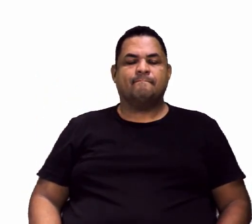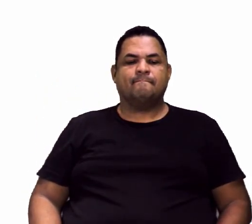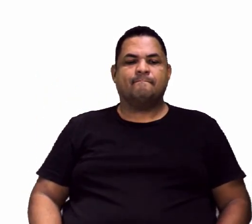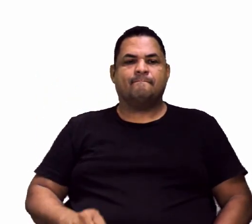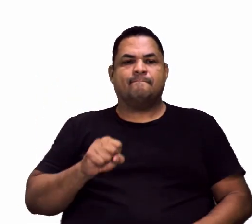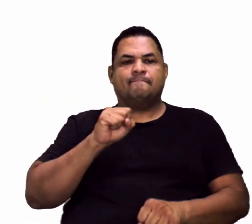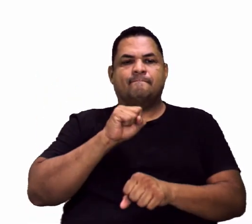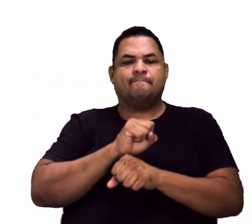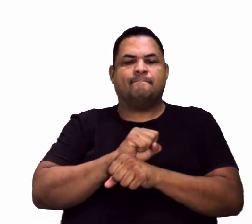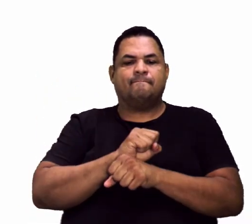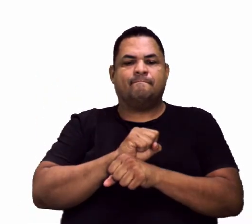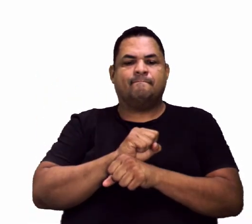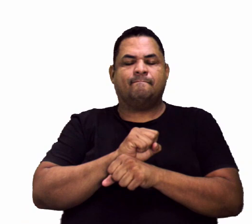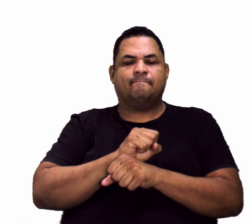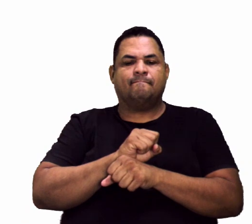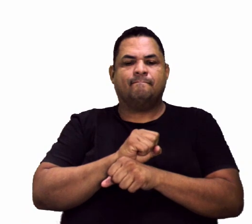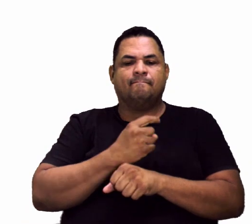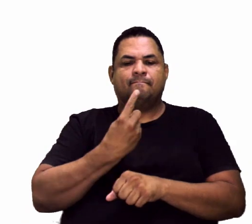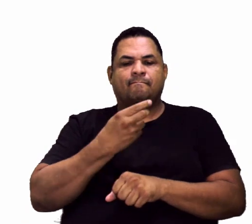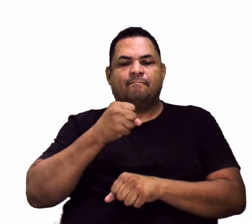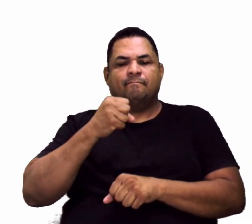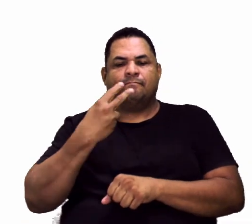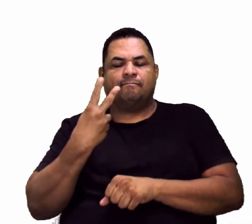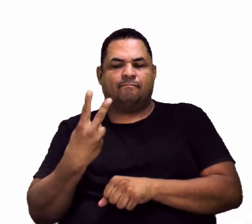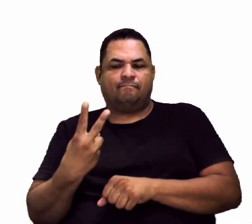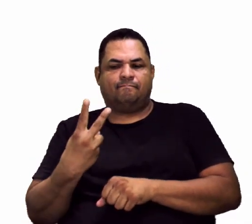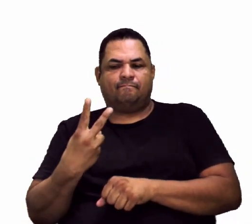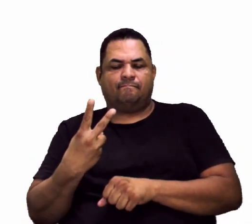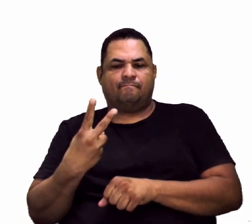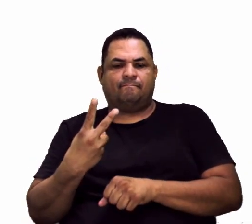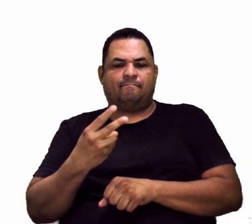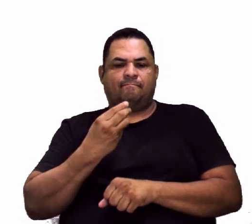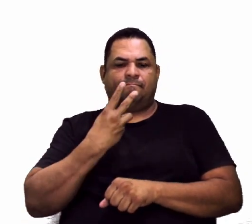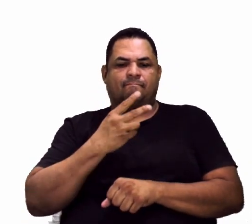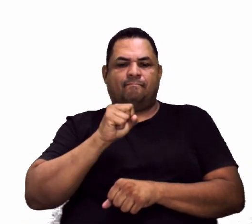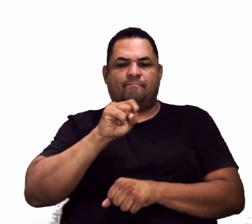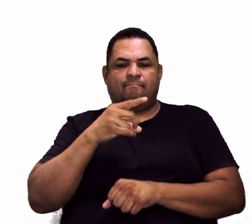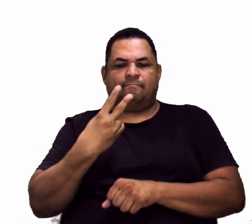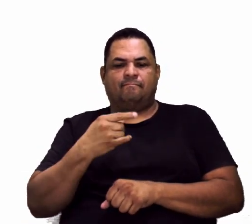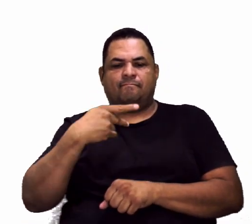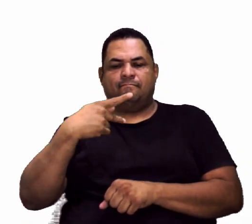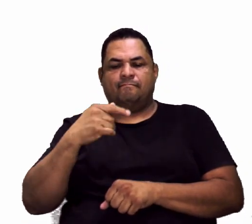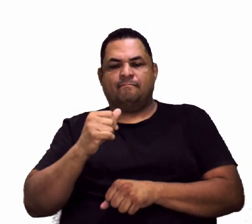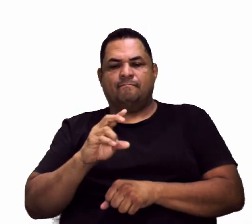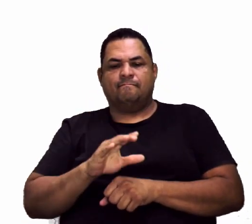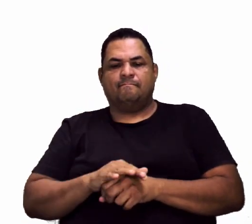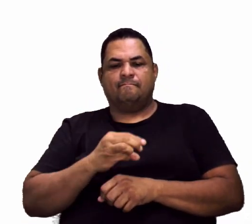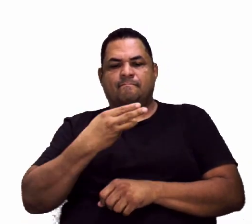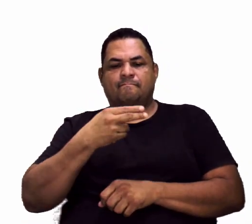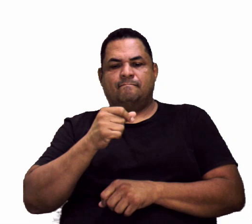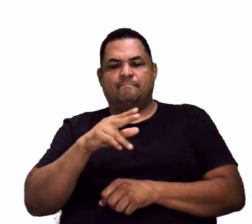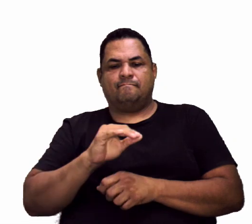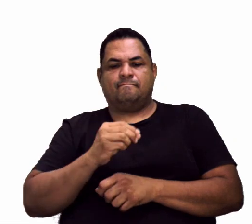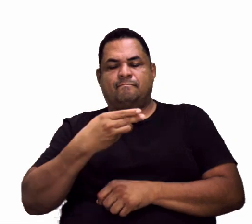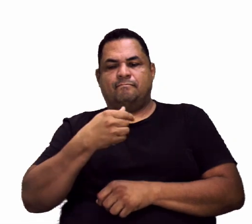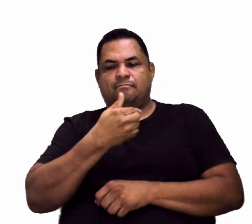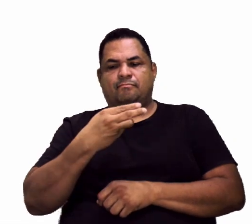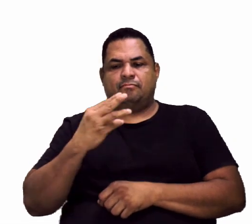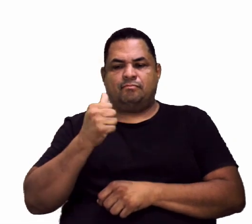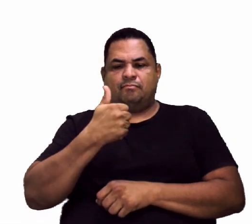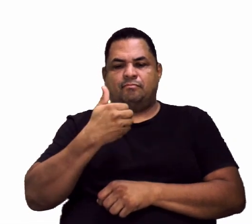Paramos no 1s2, olha só. 2s2, 2p6, 3s2, 3p6, 3d10,